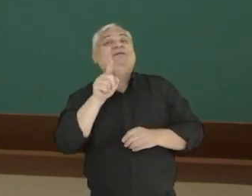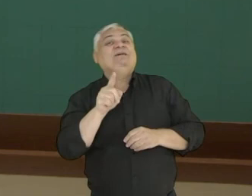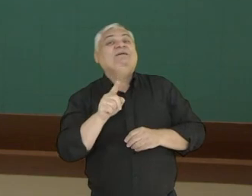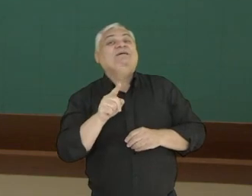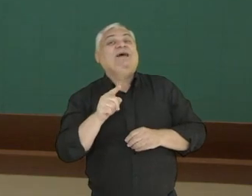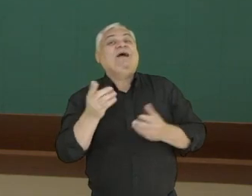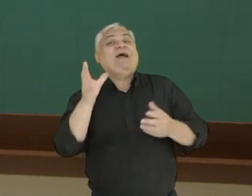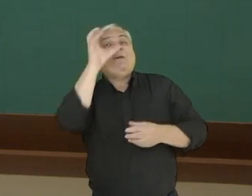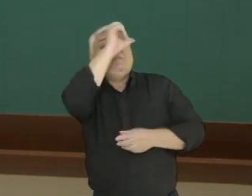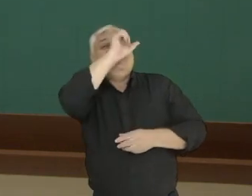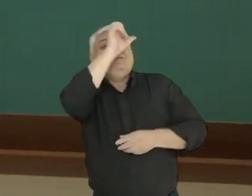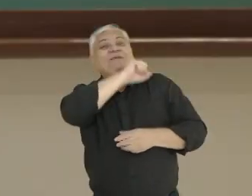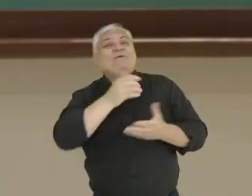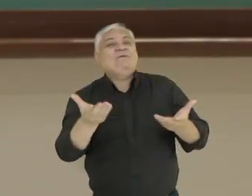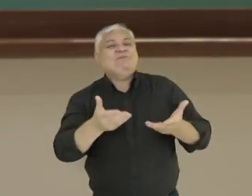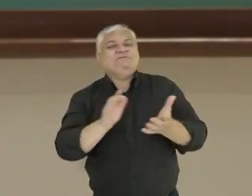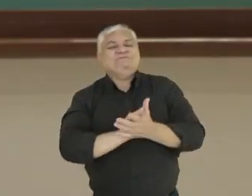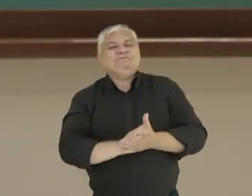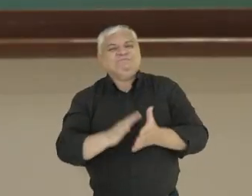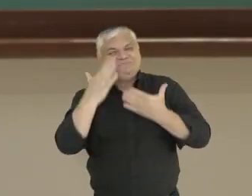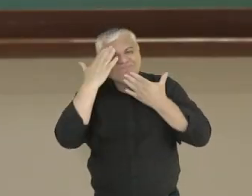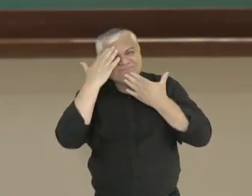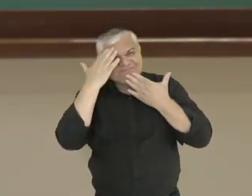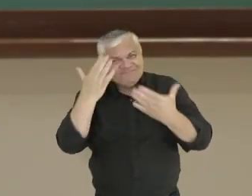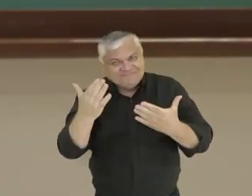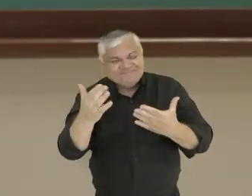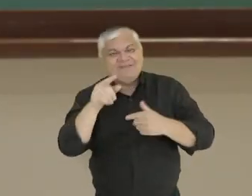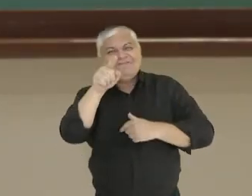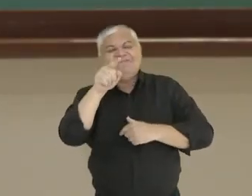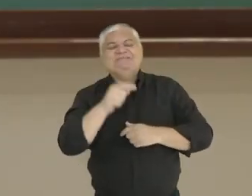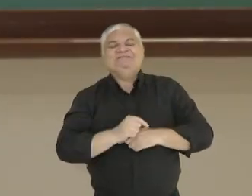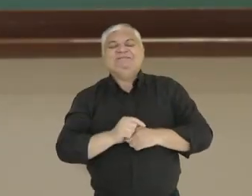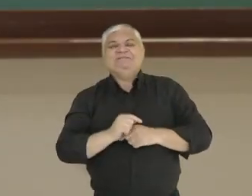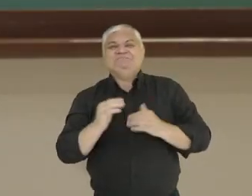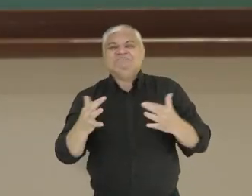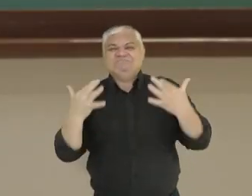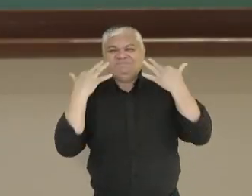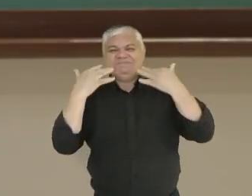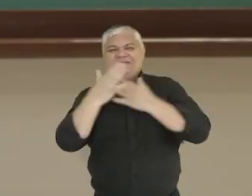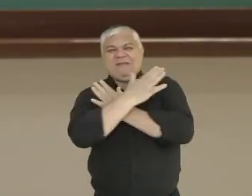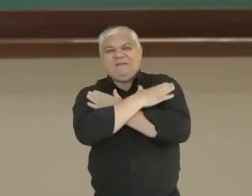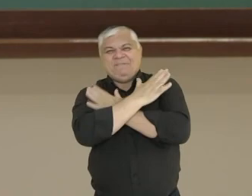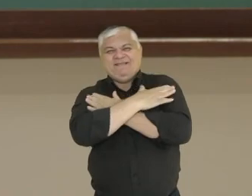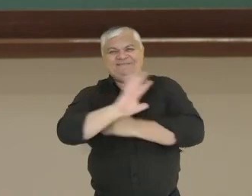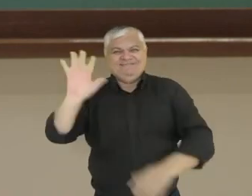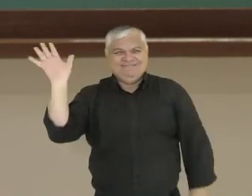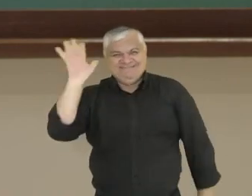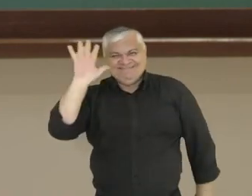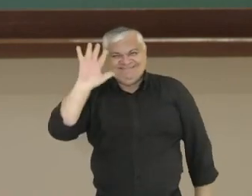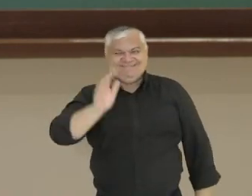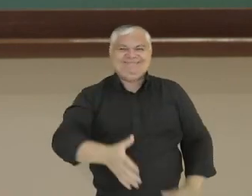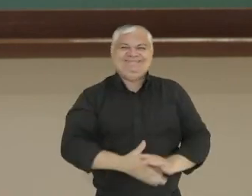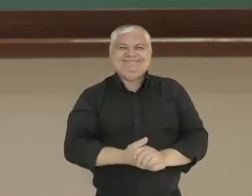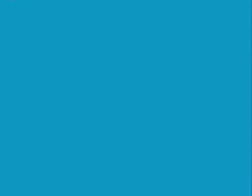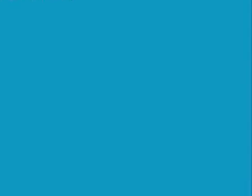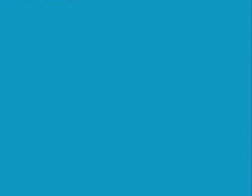viu na aula de hoje. Agradeço a você pelo seu envolvimento e participação. Forte abraço e até a próxima!